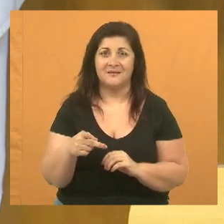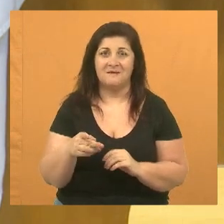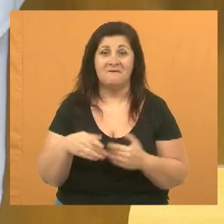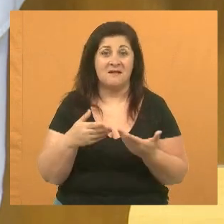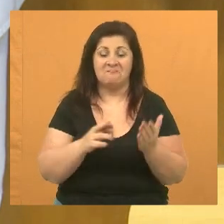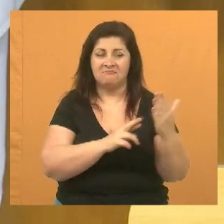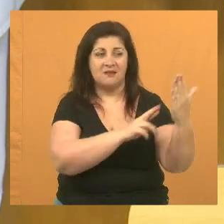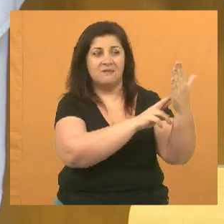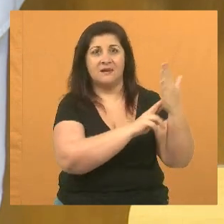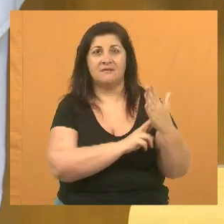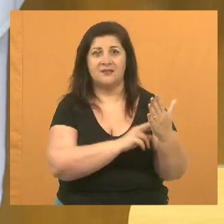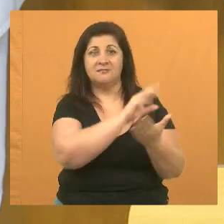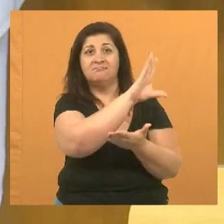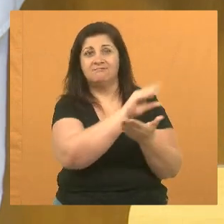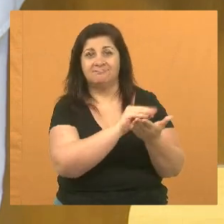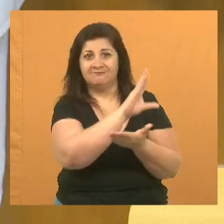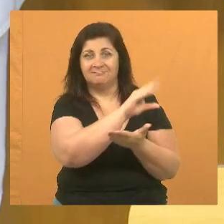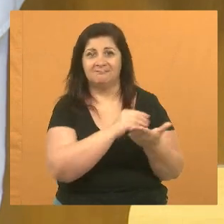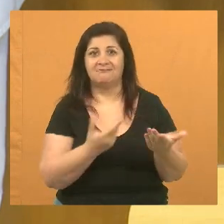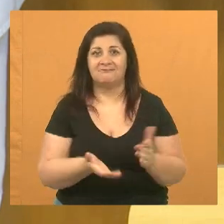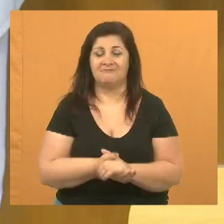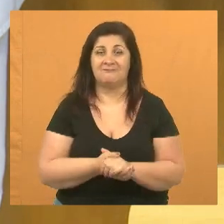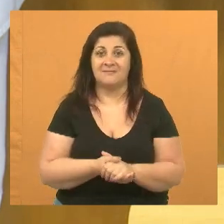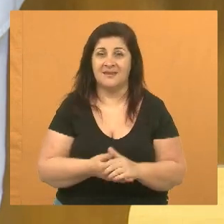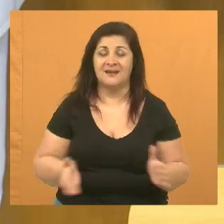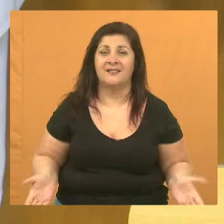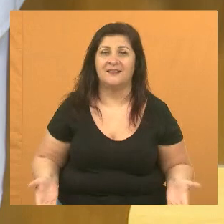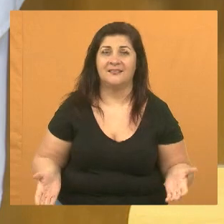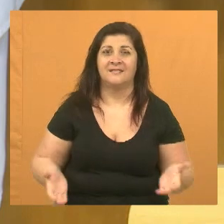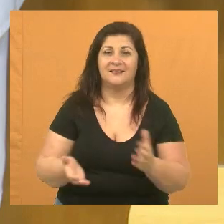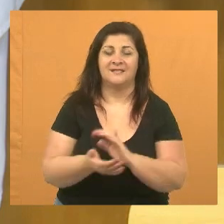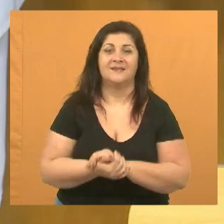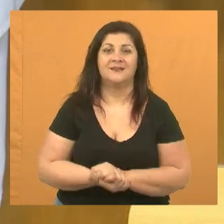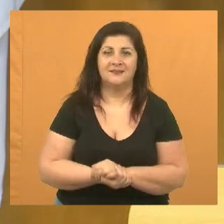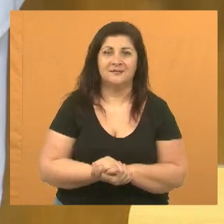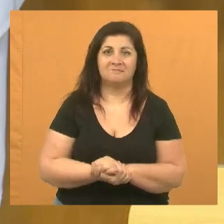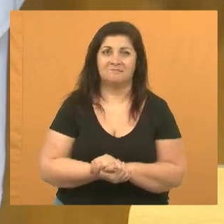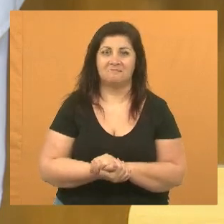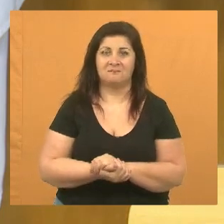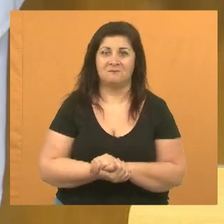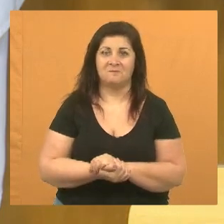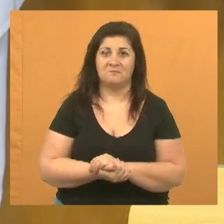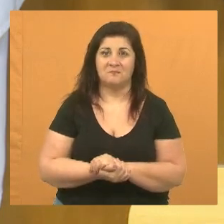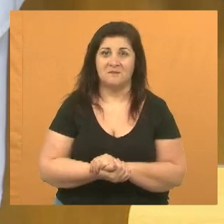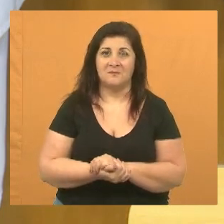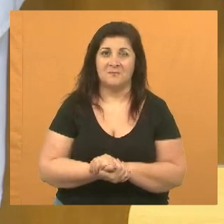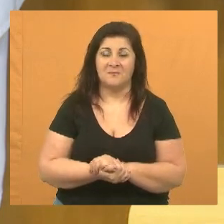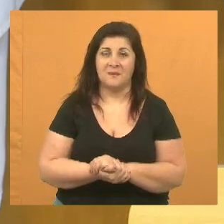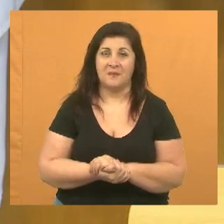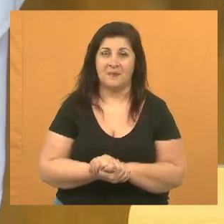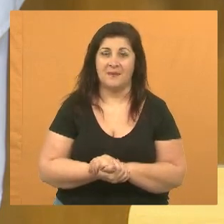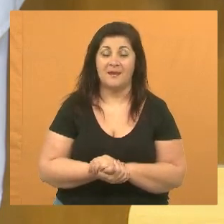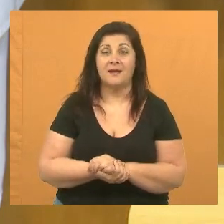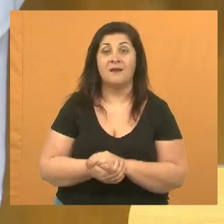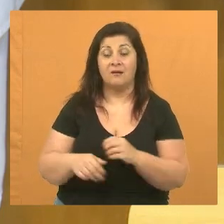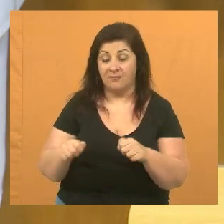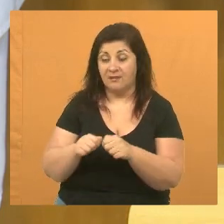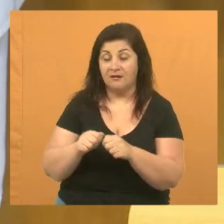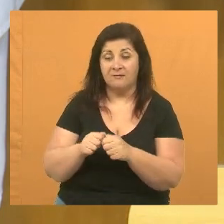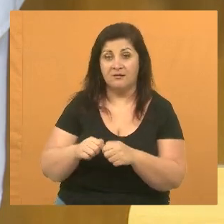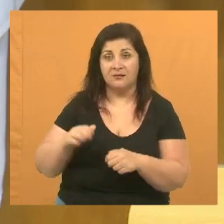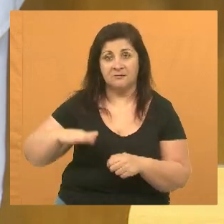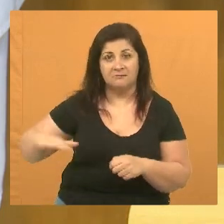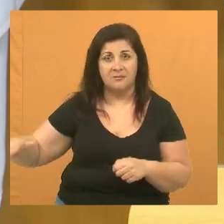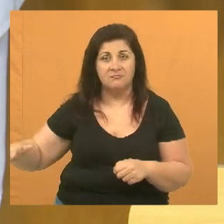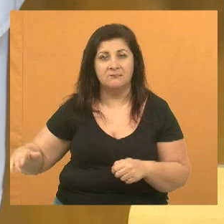como referência, como inspirador. E aquele que garante para esses alunos